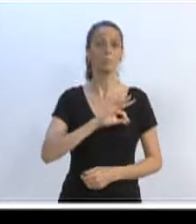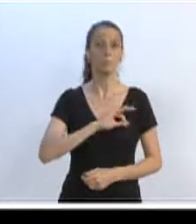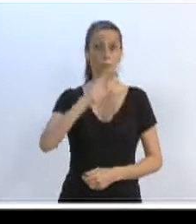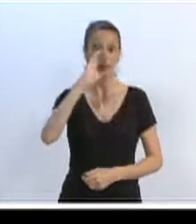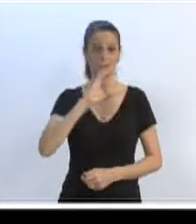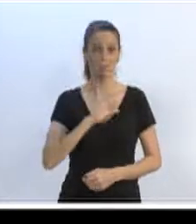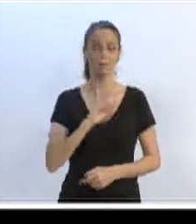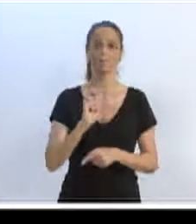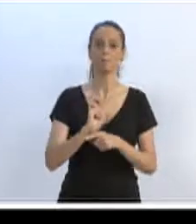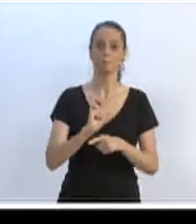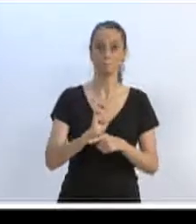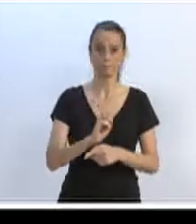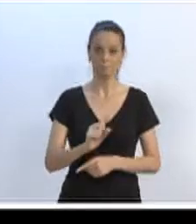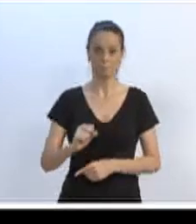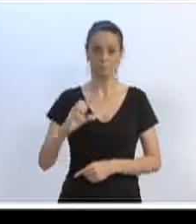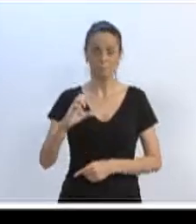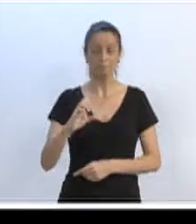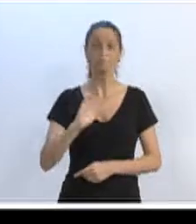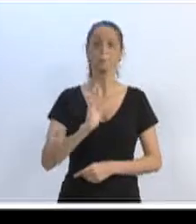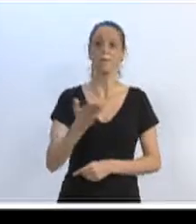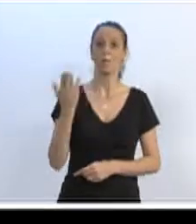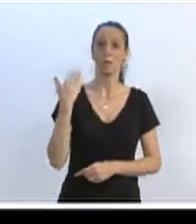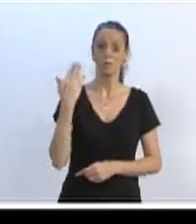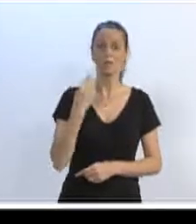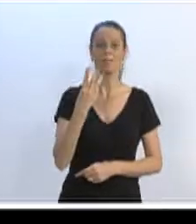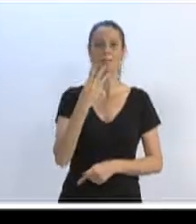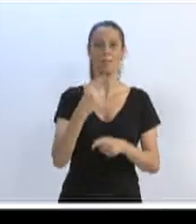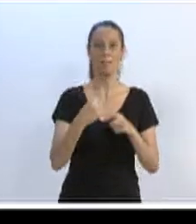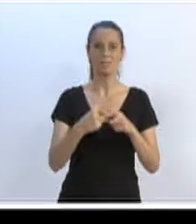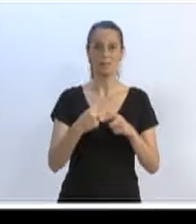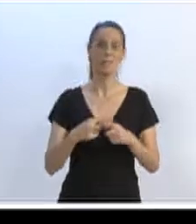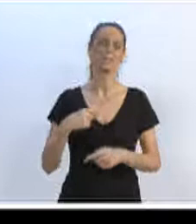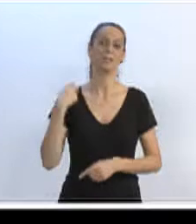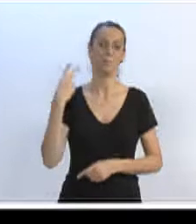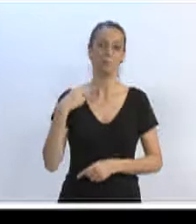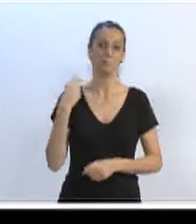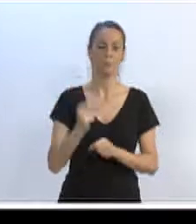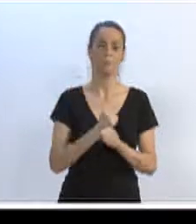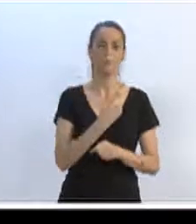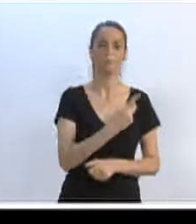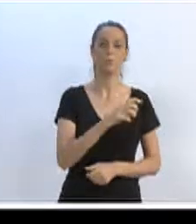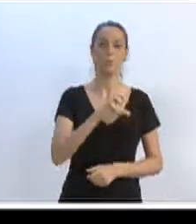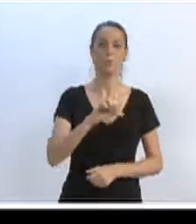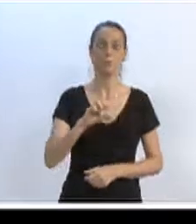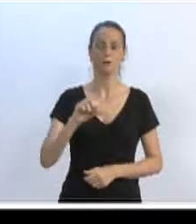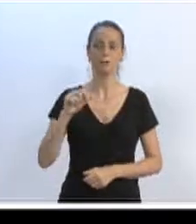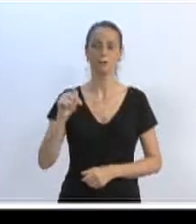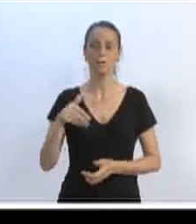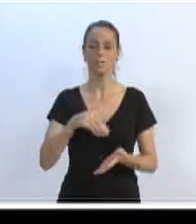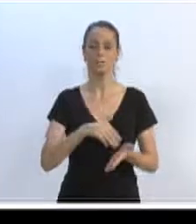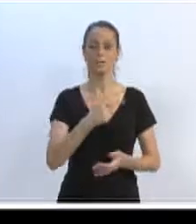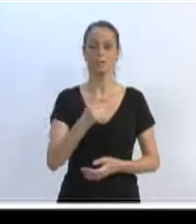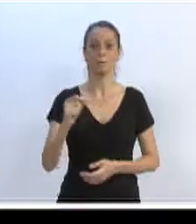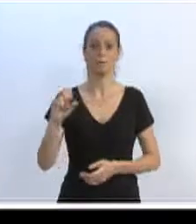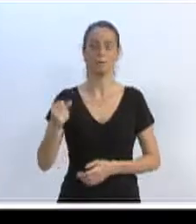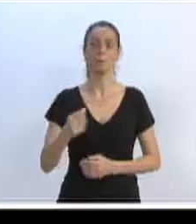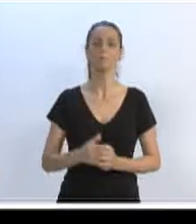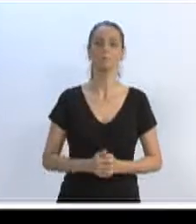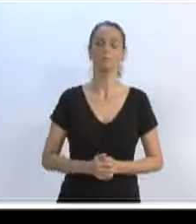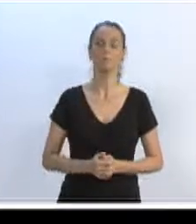de Santa Catarina, e teve 3 mandatos nessa Casa Legislativa, de 1997 a 2008. Quero